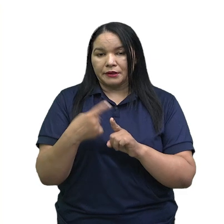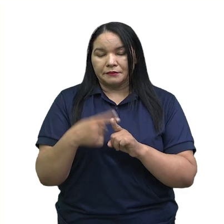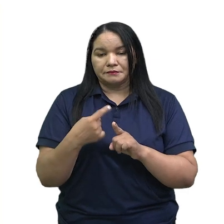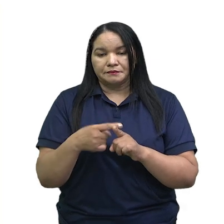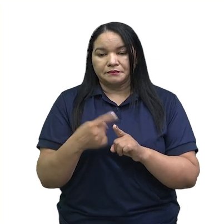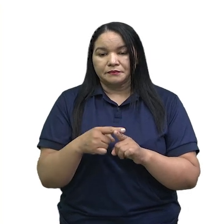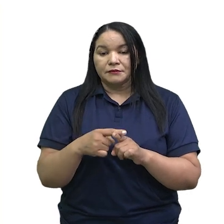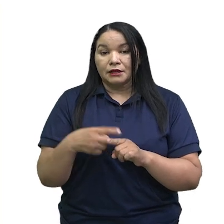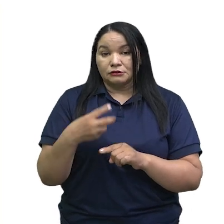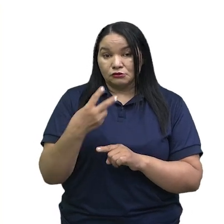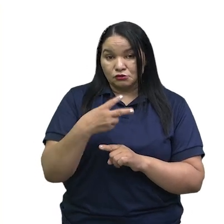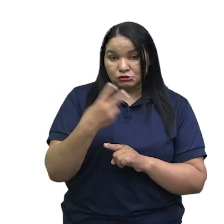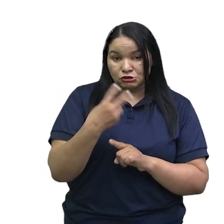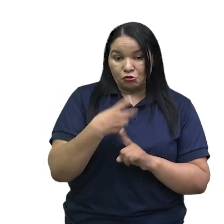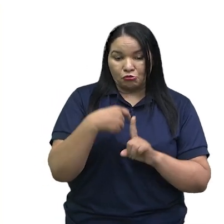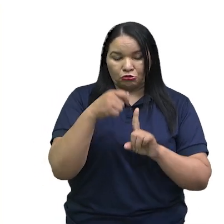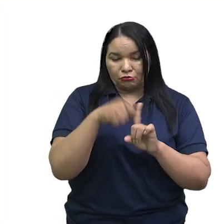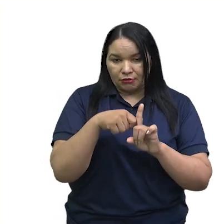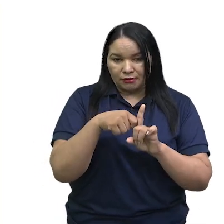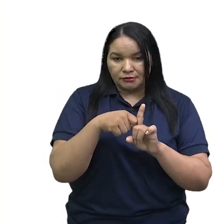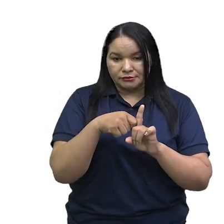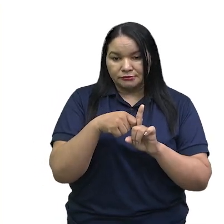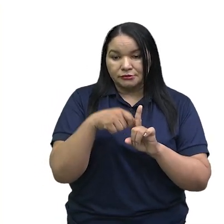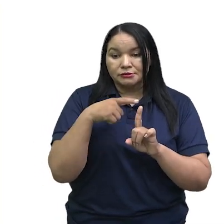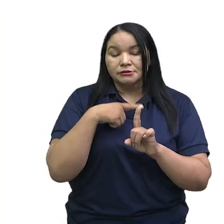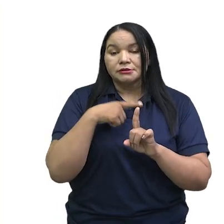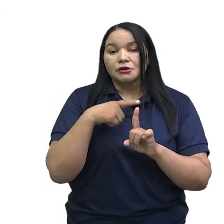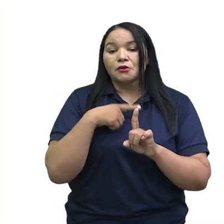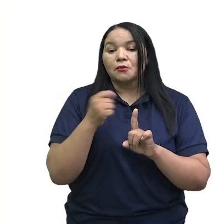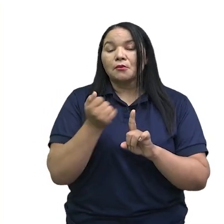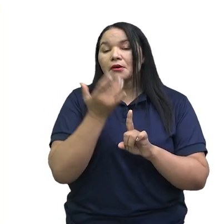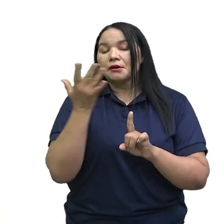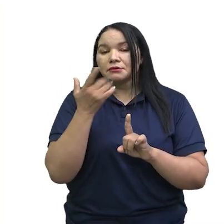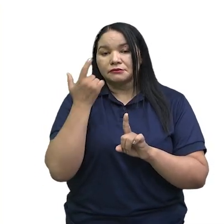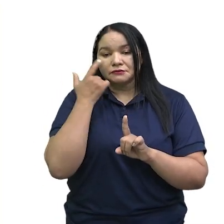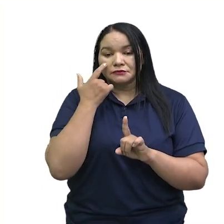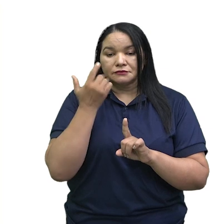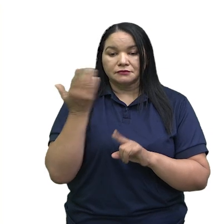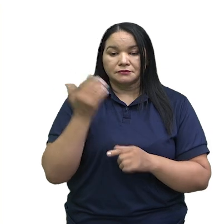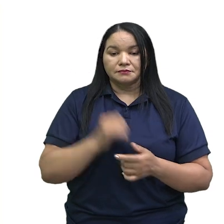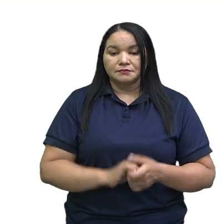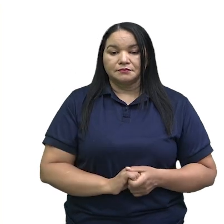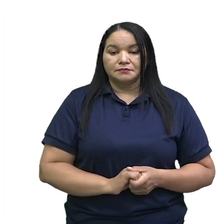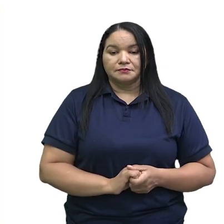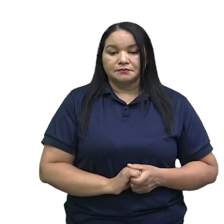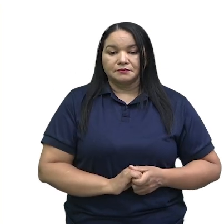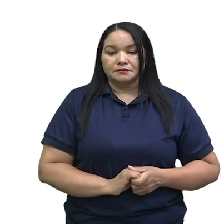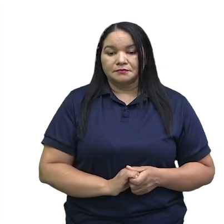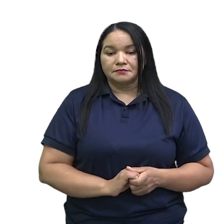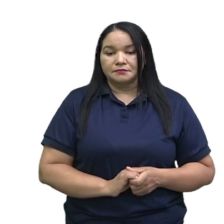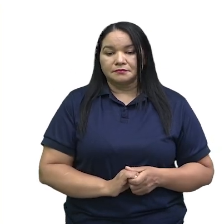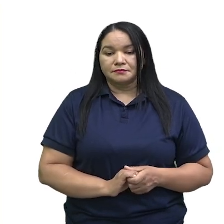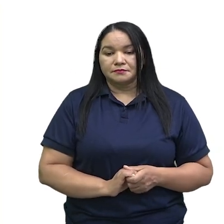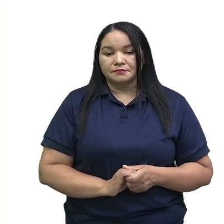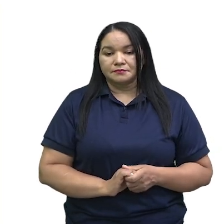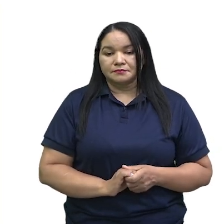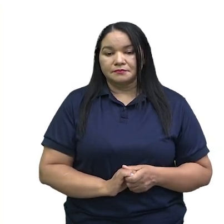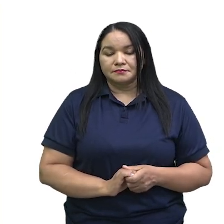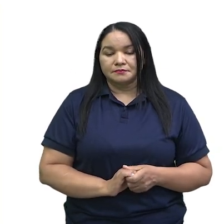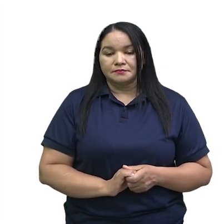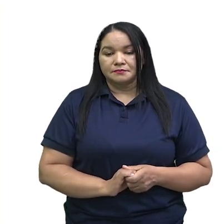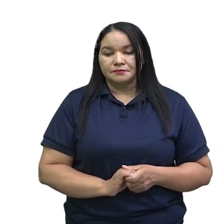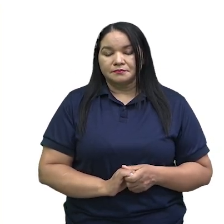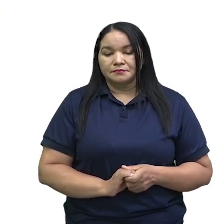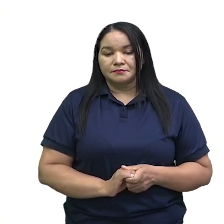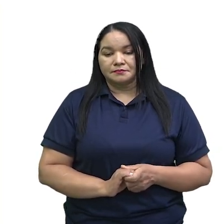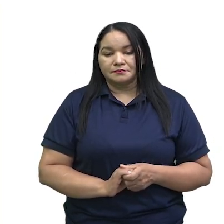quê? Porque no segundo mês, pessoal, a gente vai ter quanto? Vamos lá aqui, então. Opa! No segundo